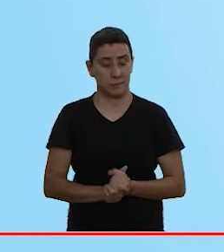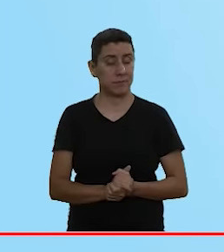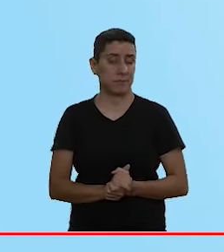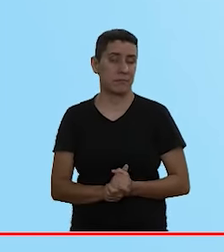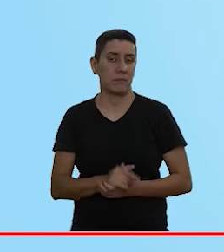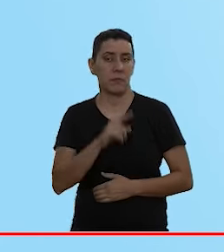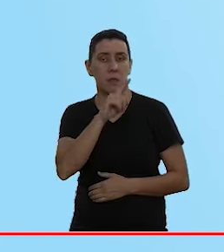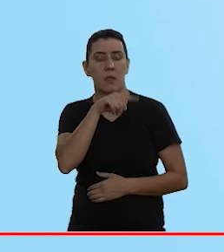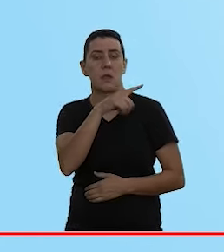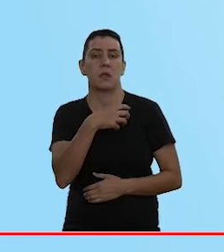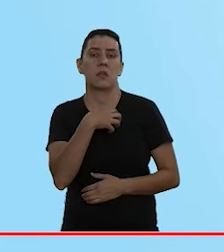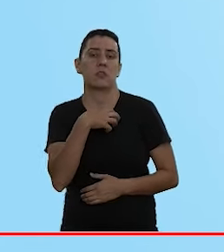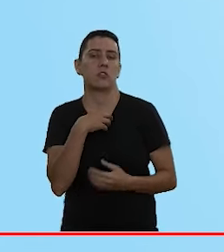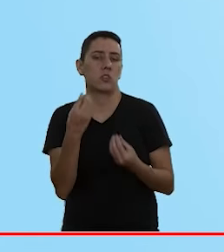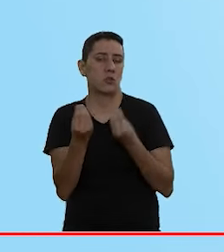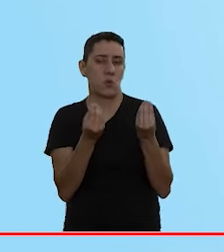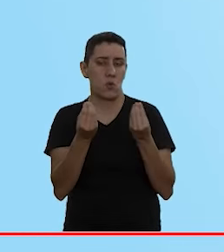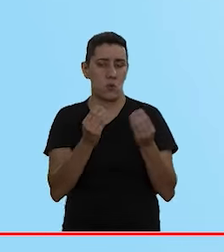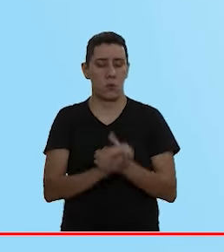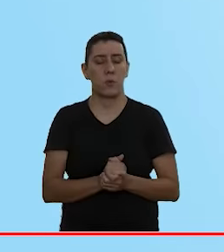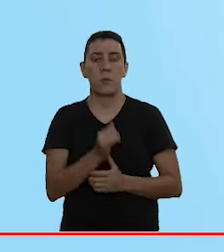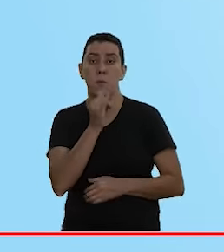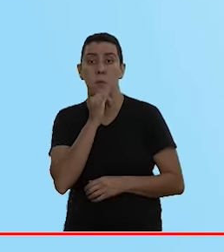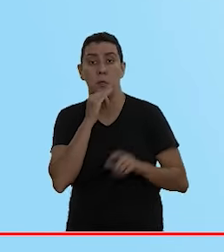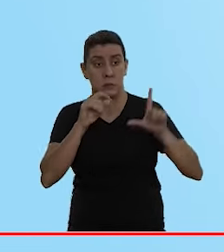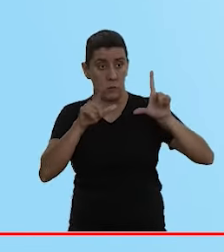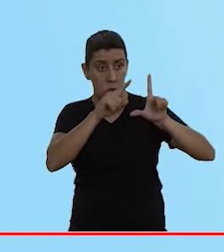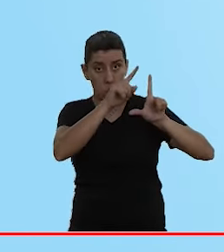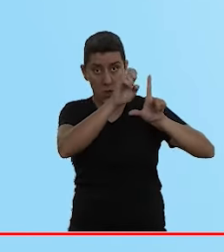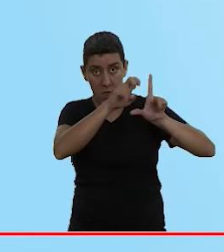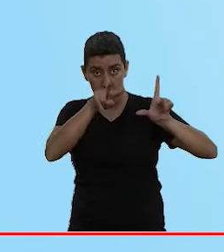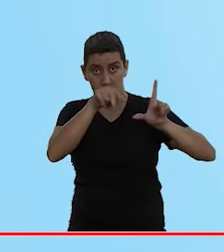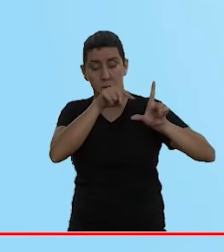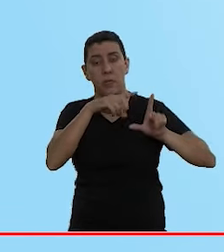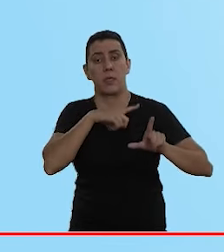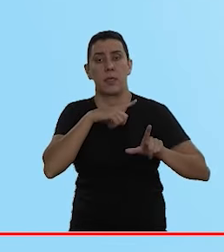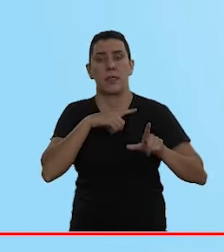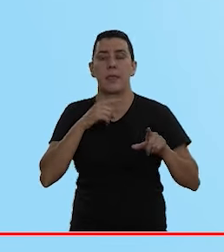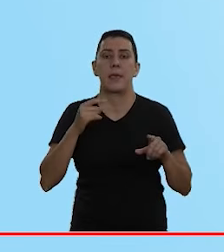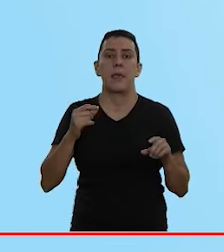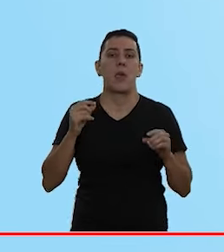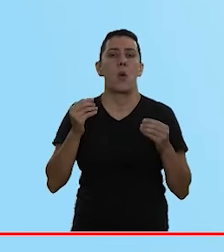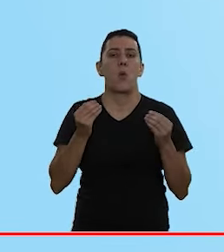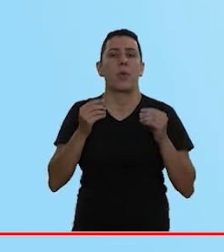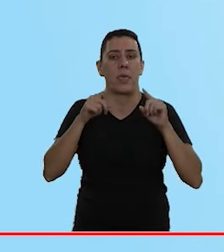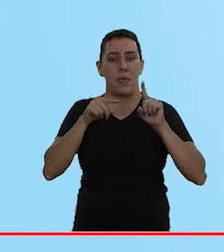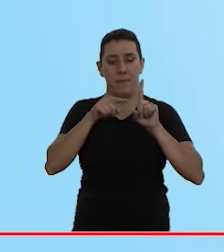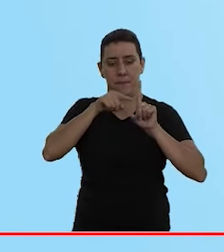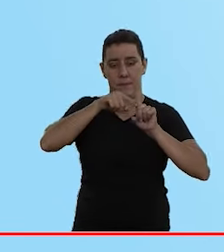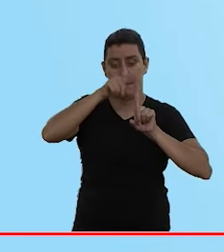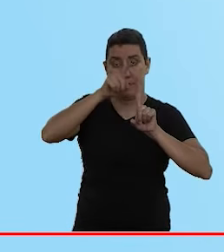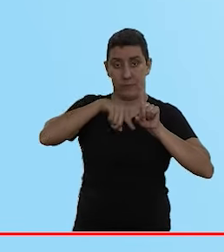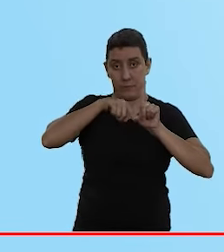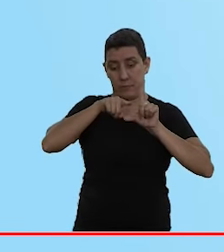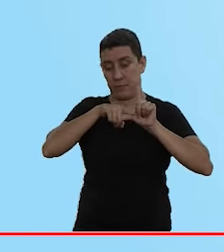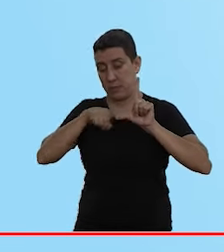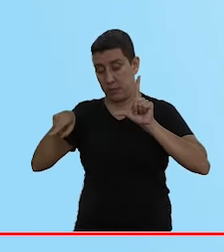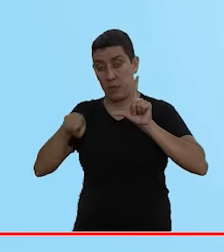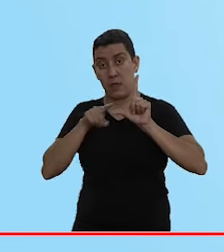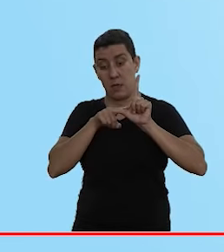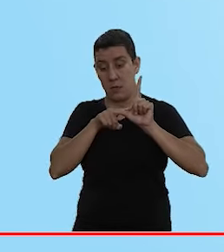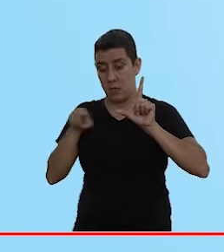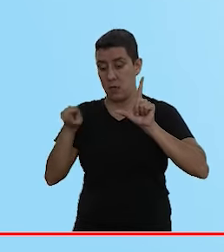módulos fotovoltaicos. A gente está falando aí de uma curva de tensão versus corrente. Então,